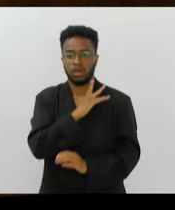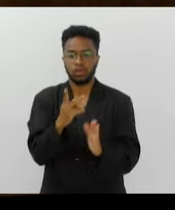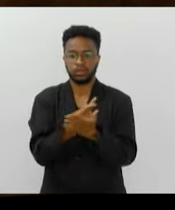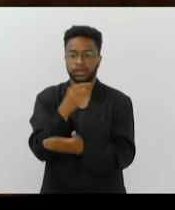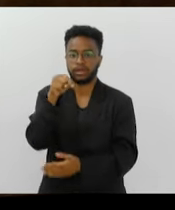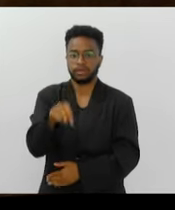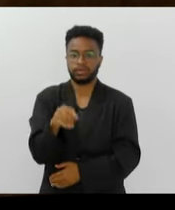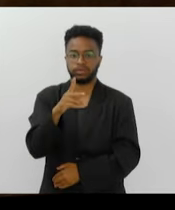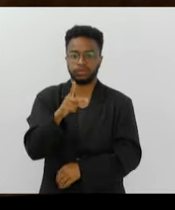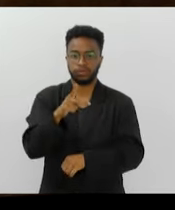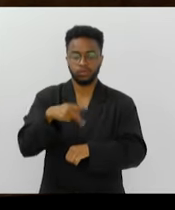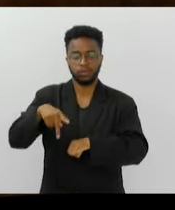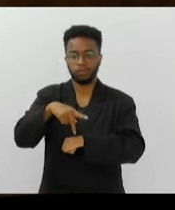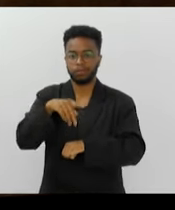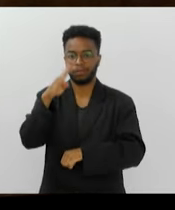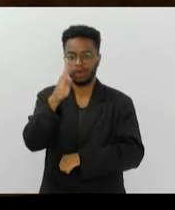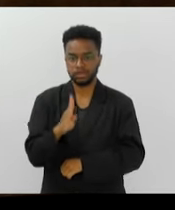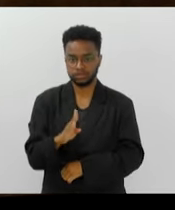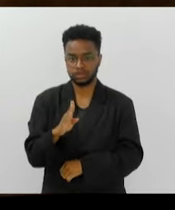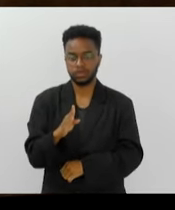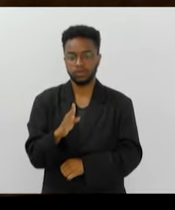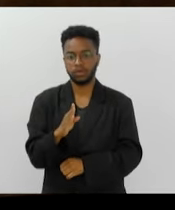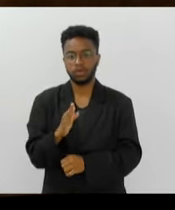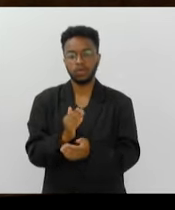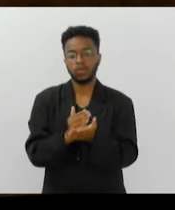país a partir de